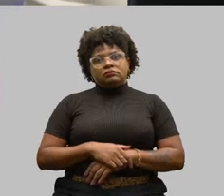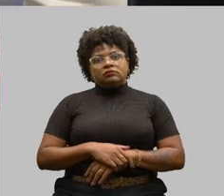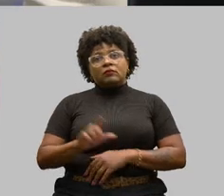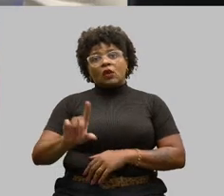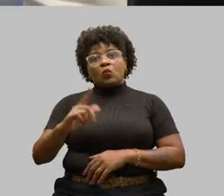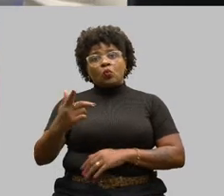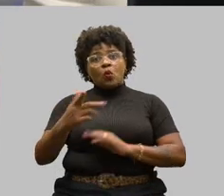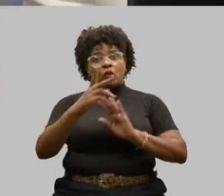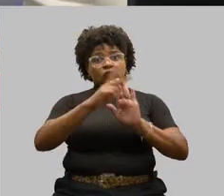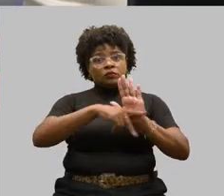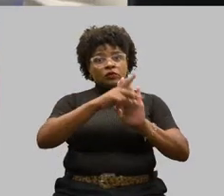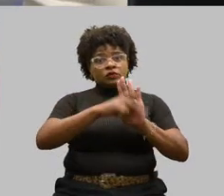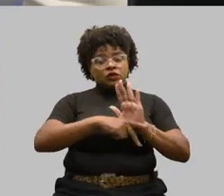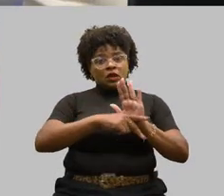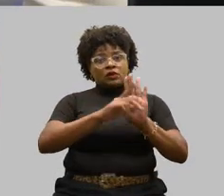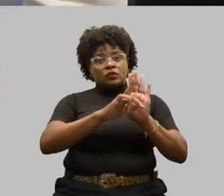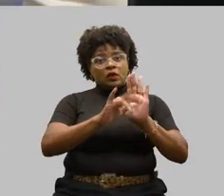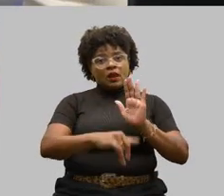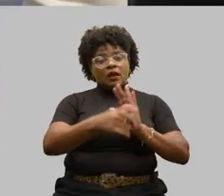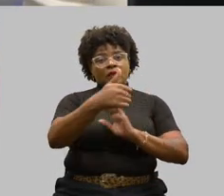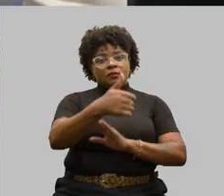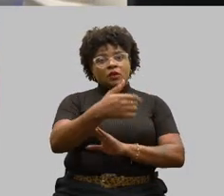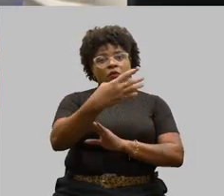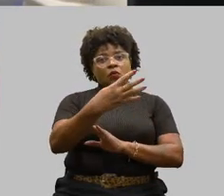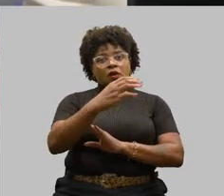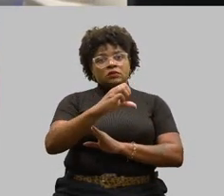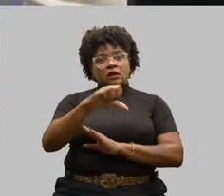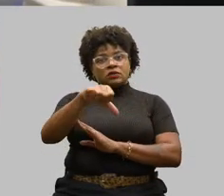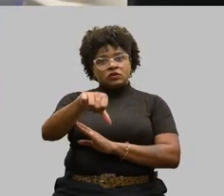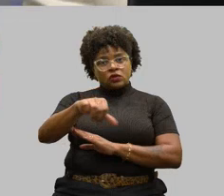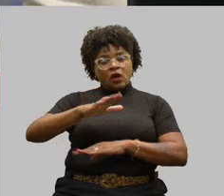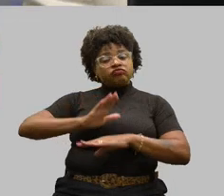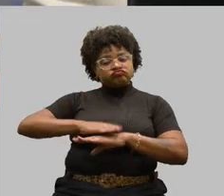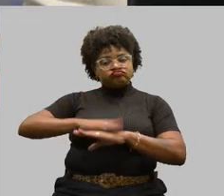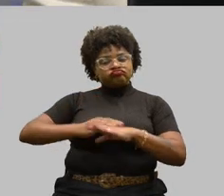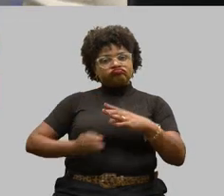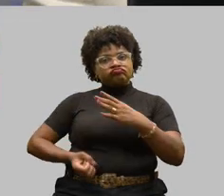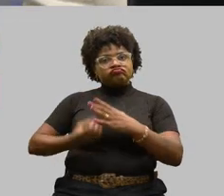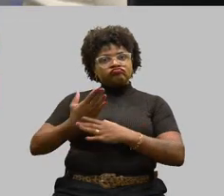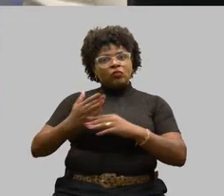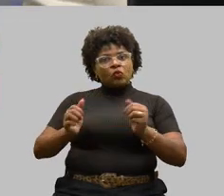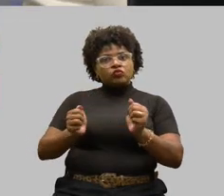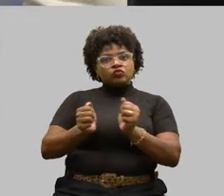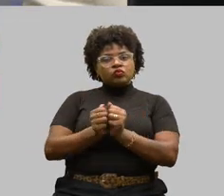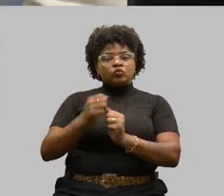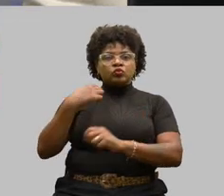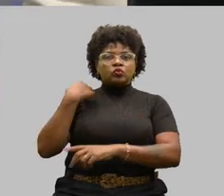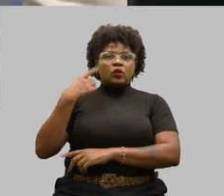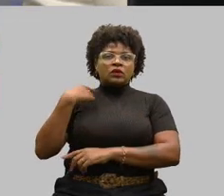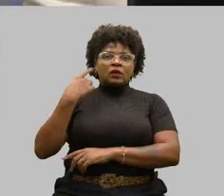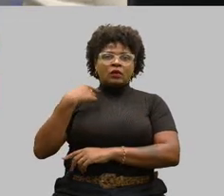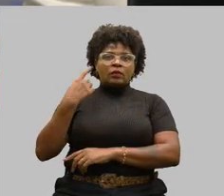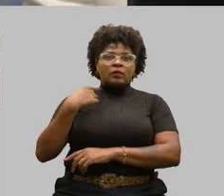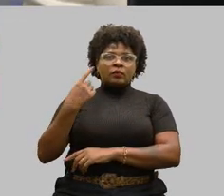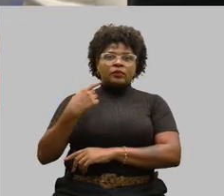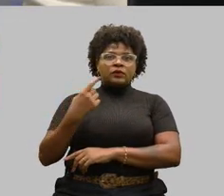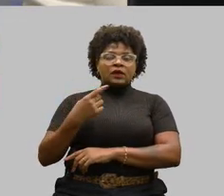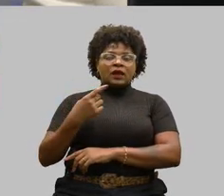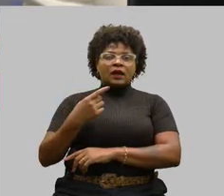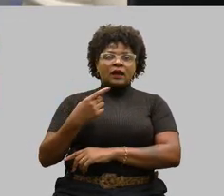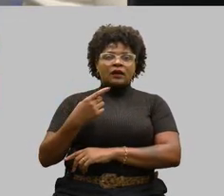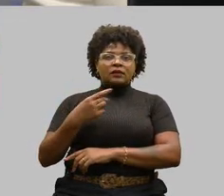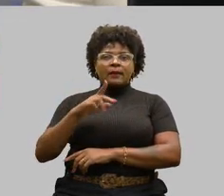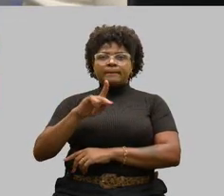de lei 1409 ele é de autoria minha juntamente com a deputada estadual e Ane Pinheiro